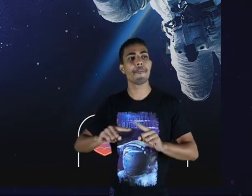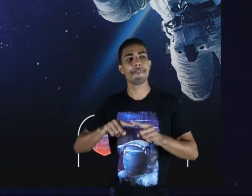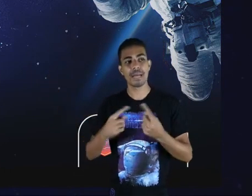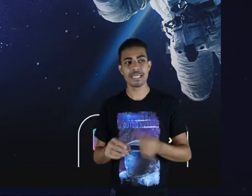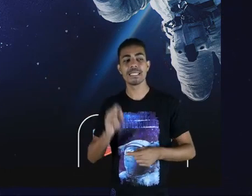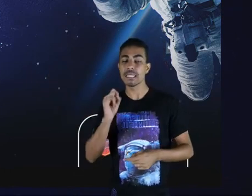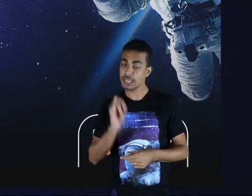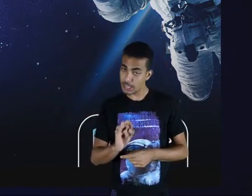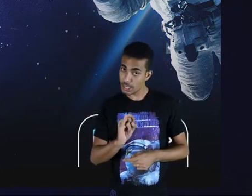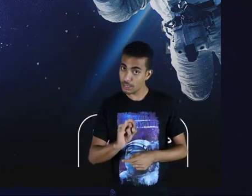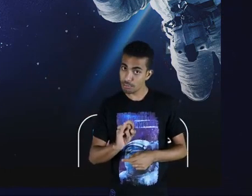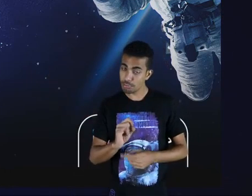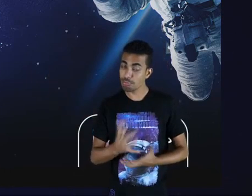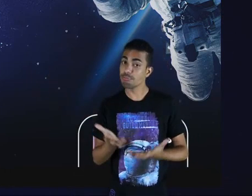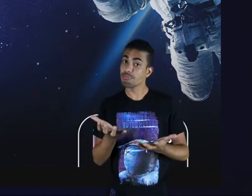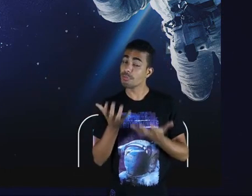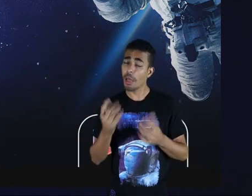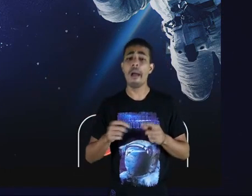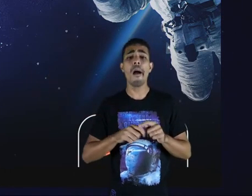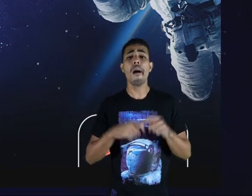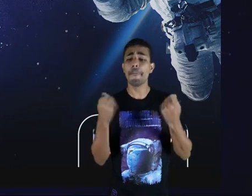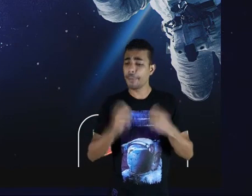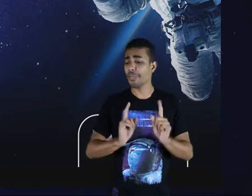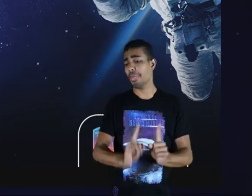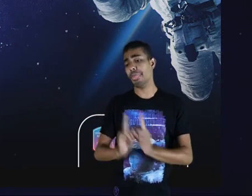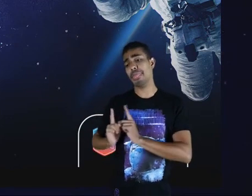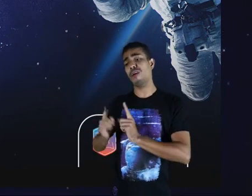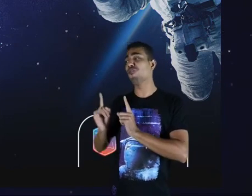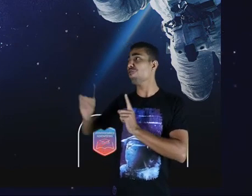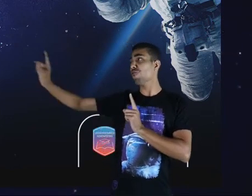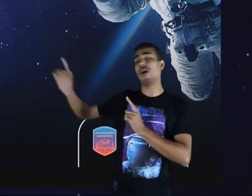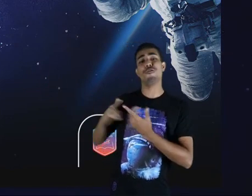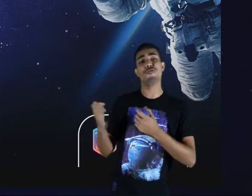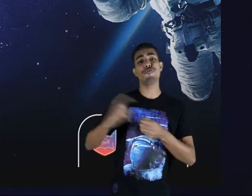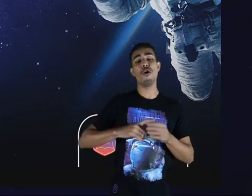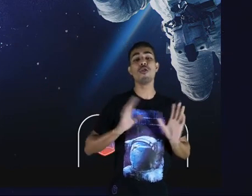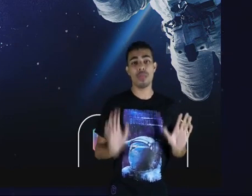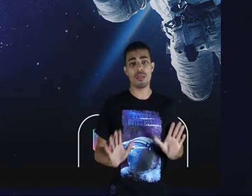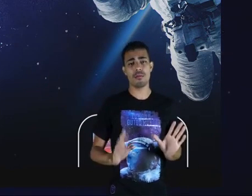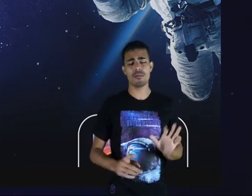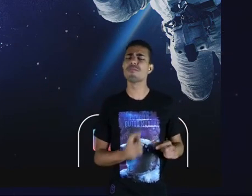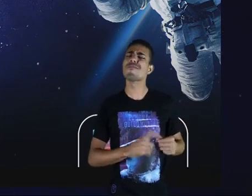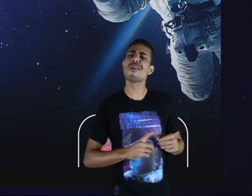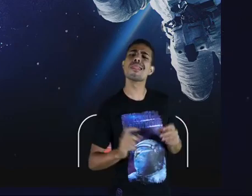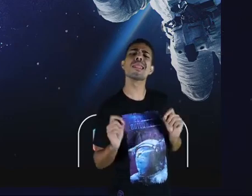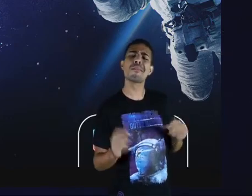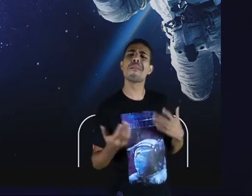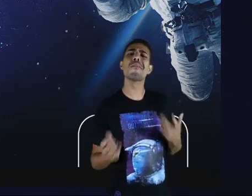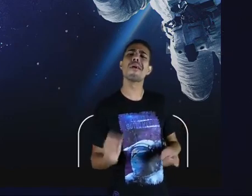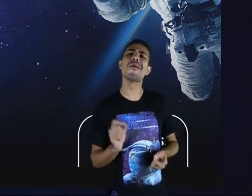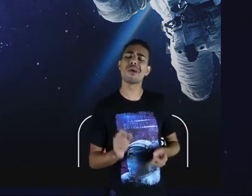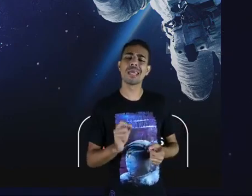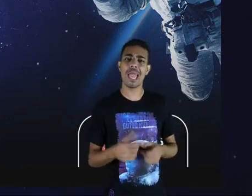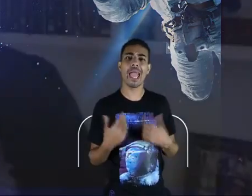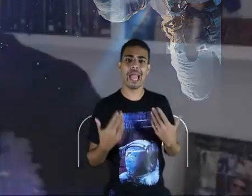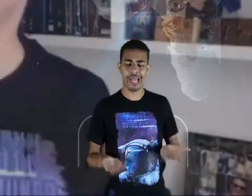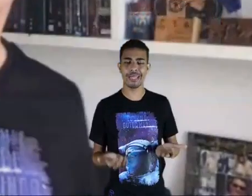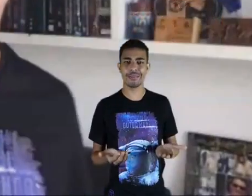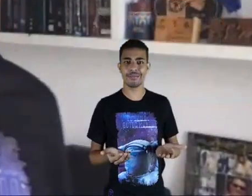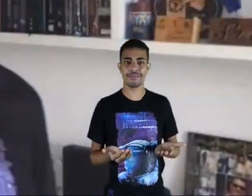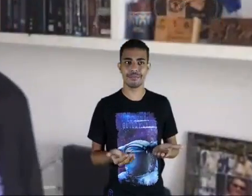eles quisessem, eles poderiam ter voltado. Voltado para quê? Interessante